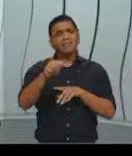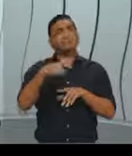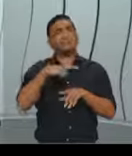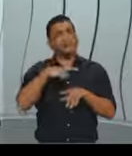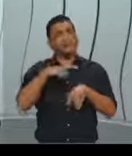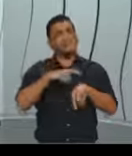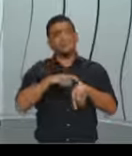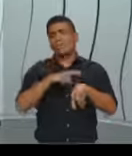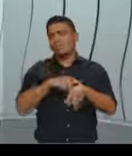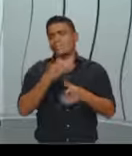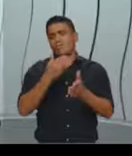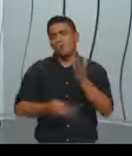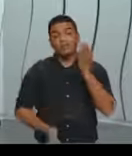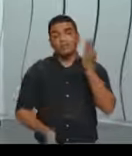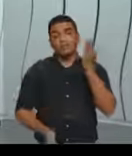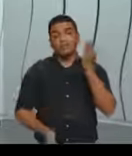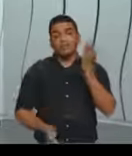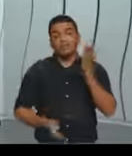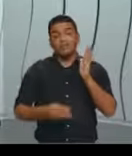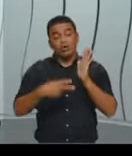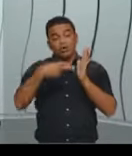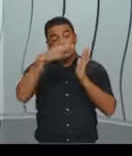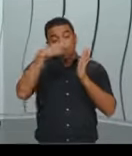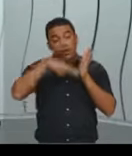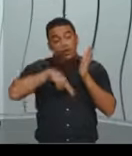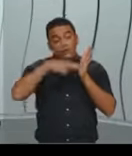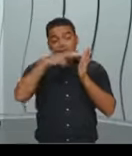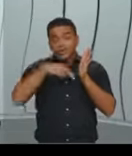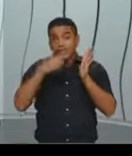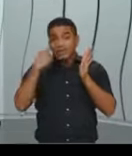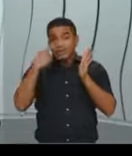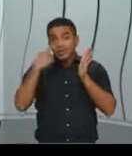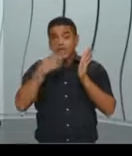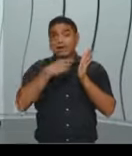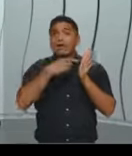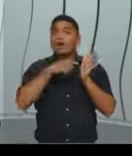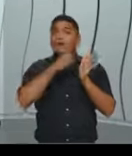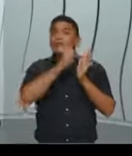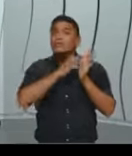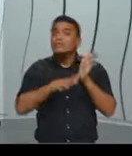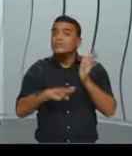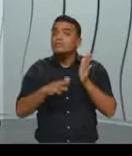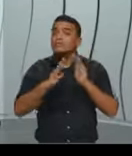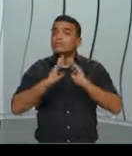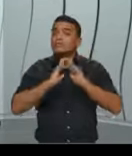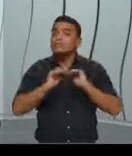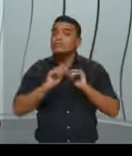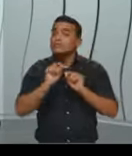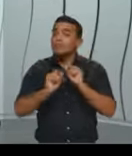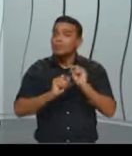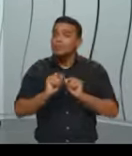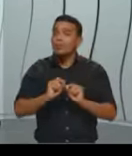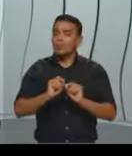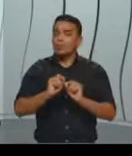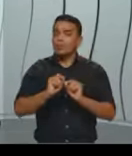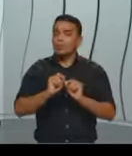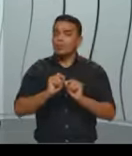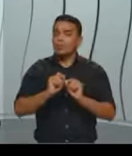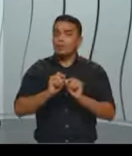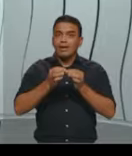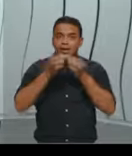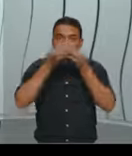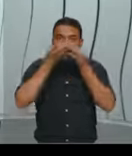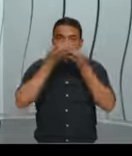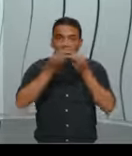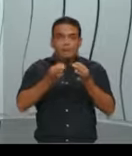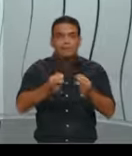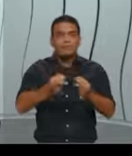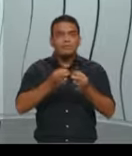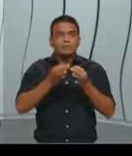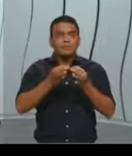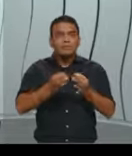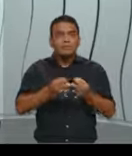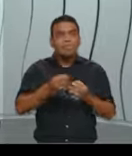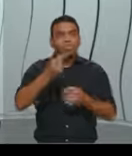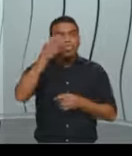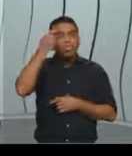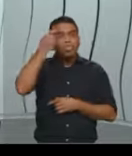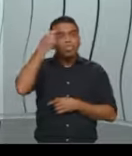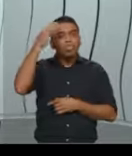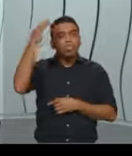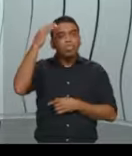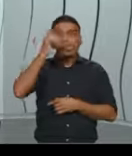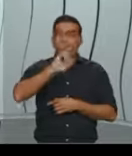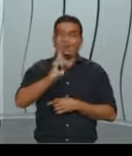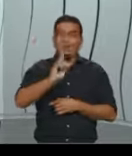se atenha ao enunciado, beleza? Preste atenção. Não deduza nada que não há no